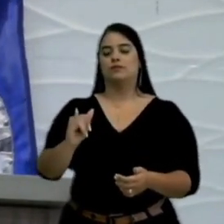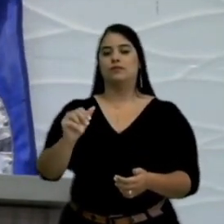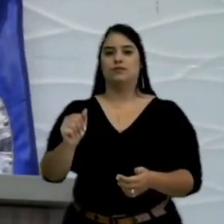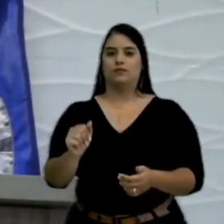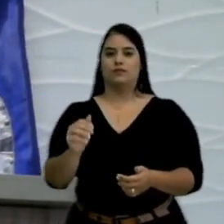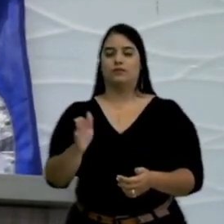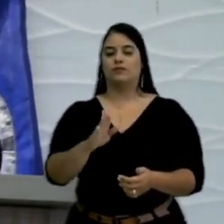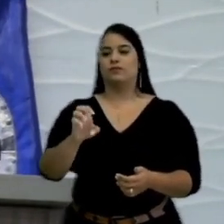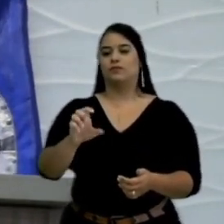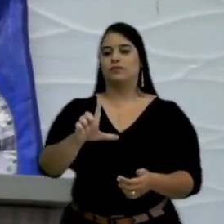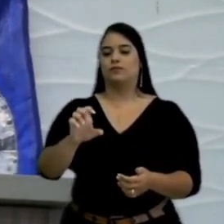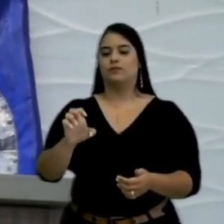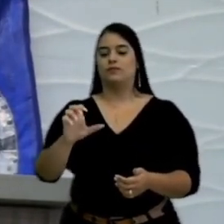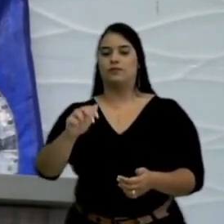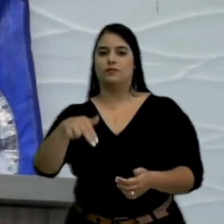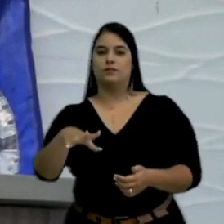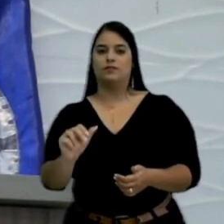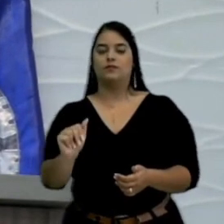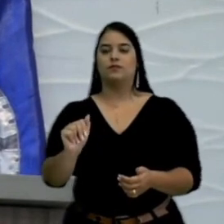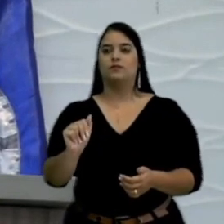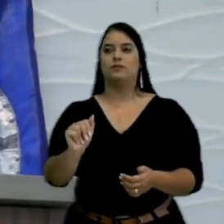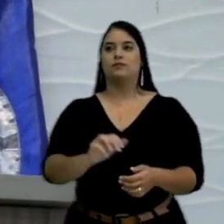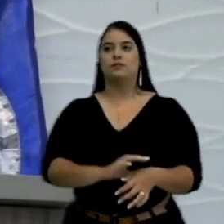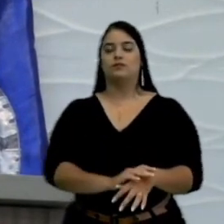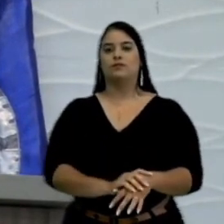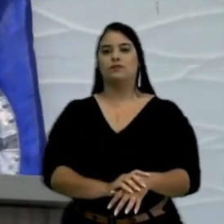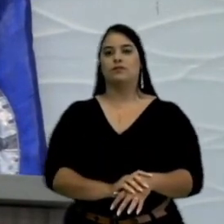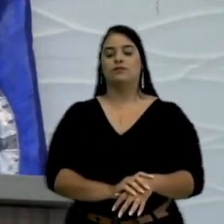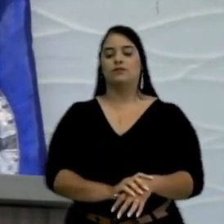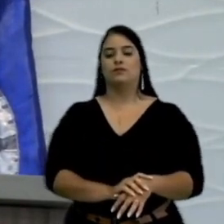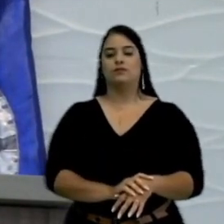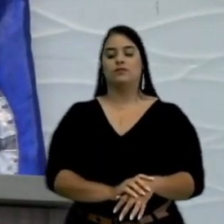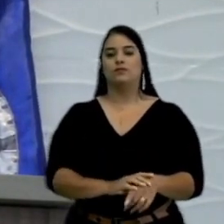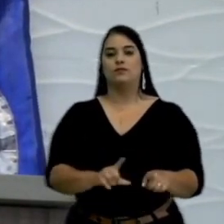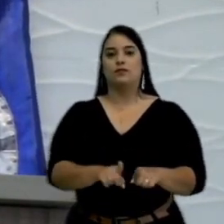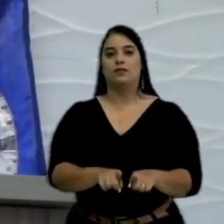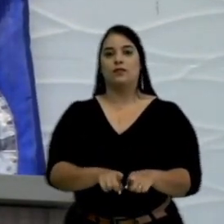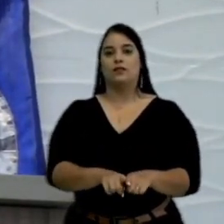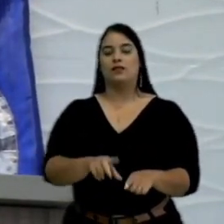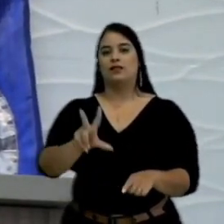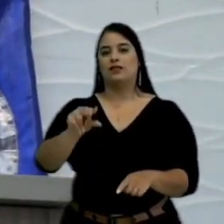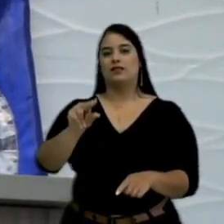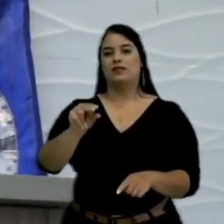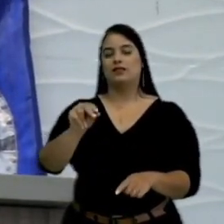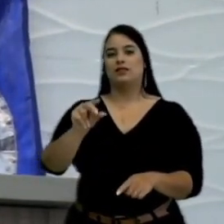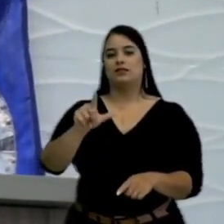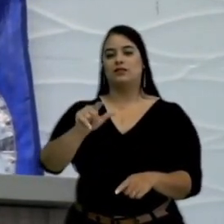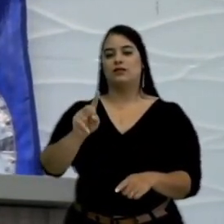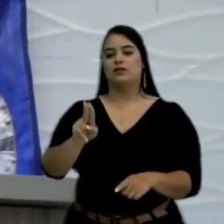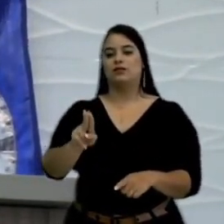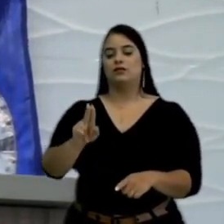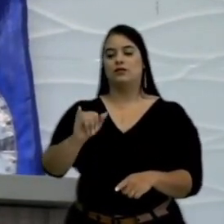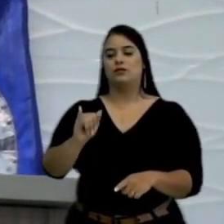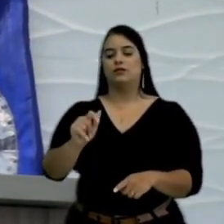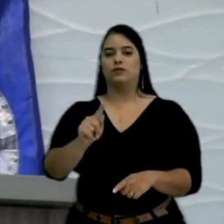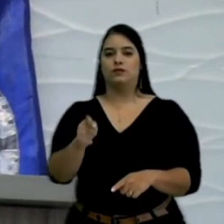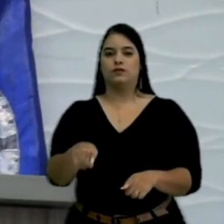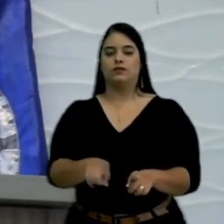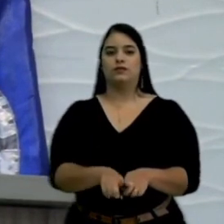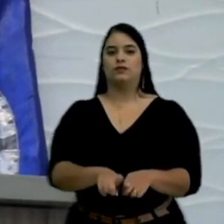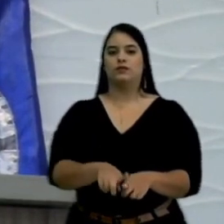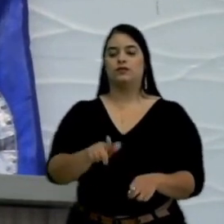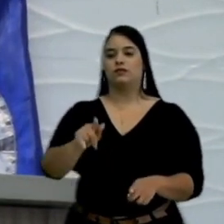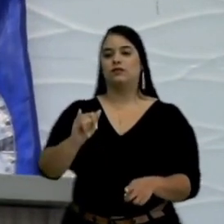passada, a mãe de Raquel e Silvana, né? E a avó de Luiz. A dona Gil, né?